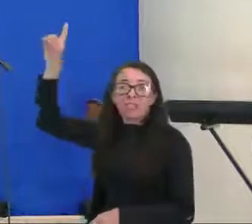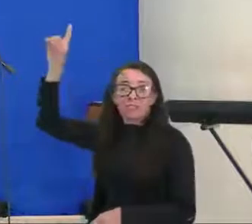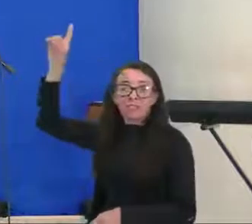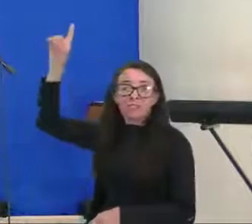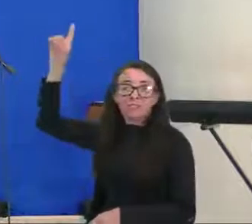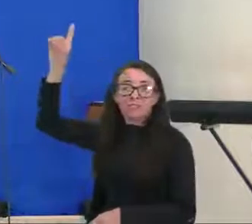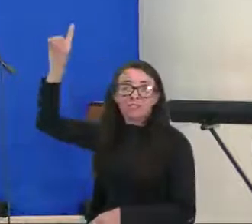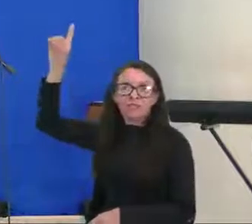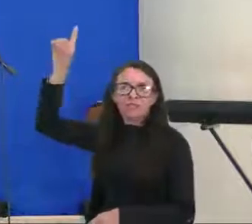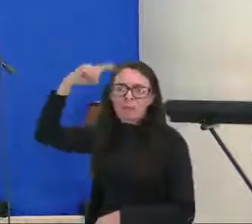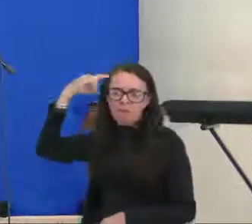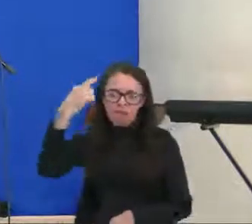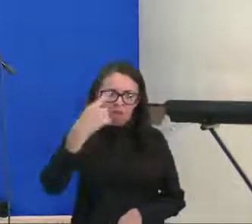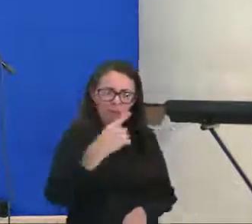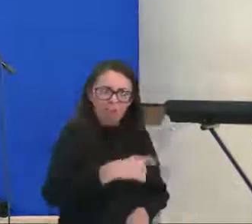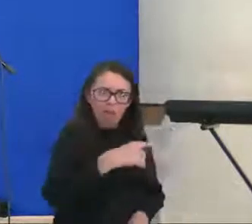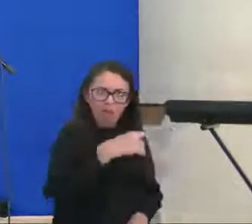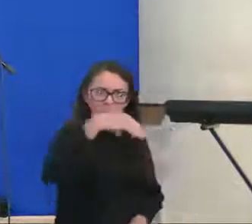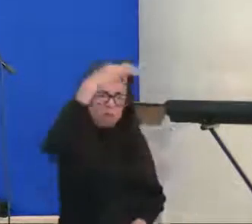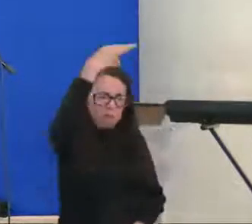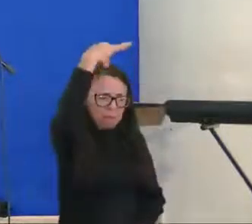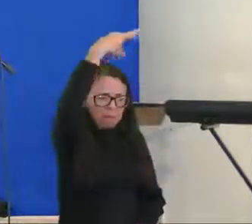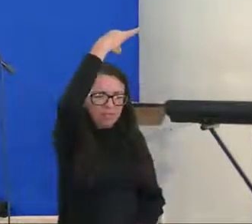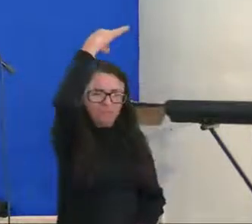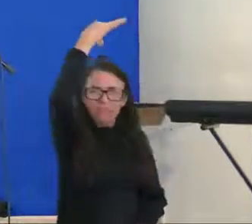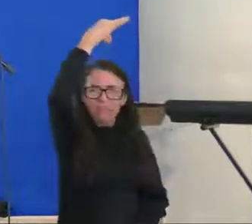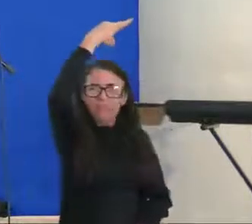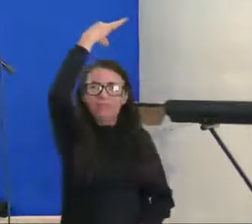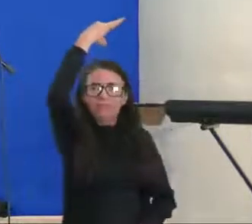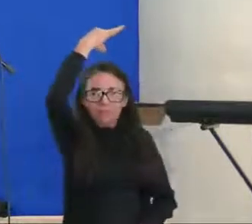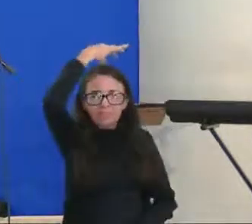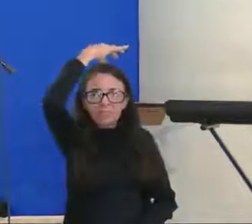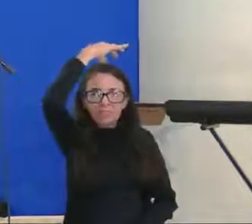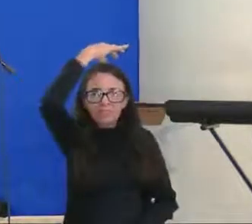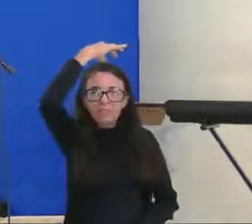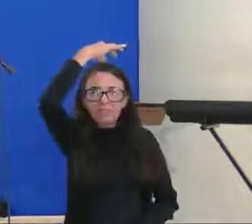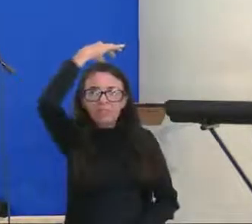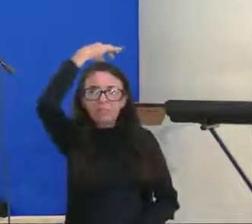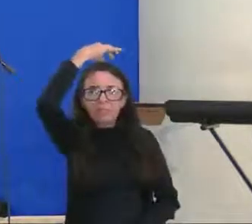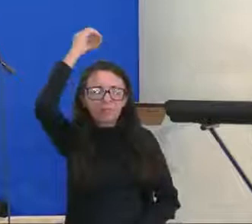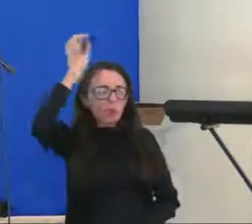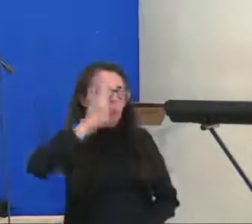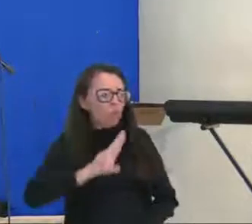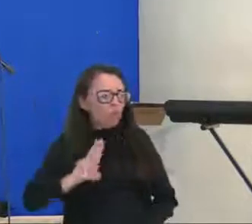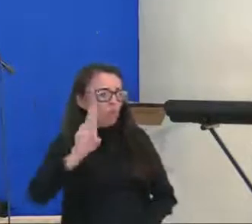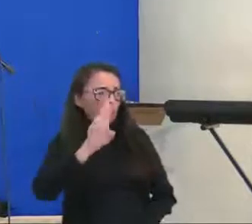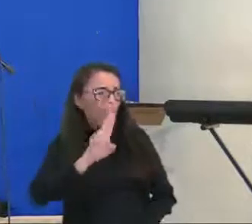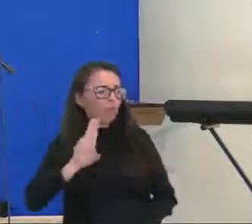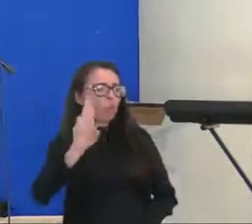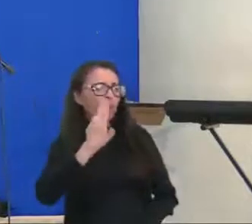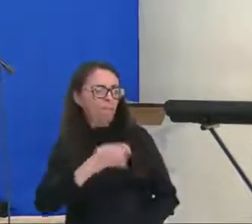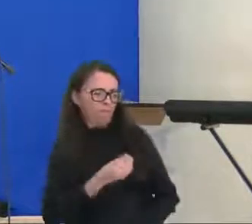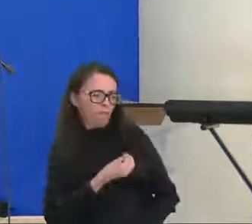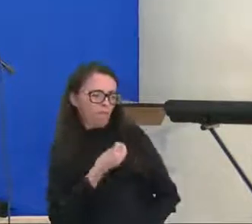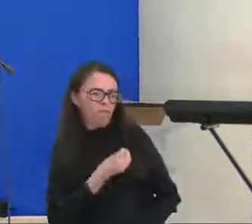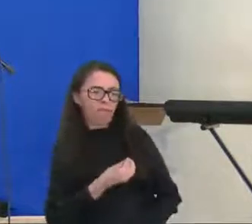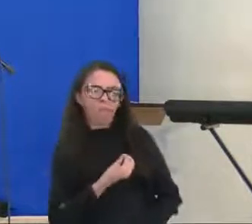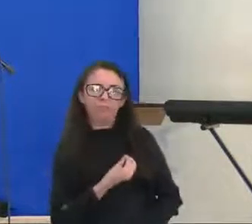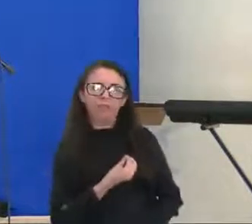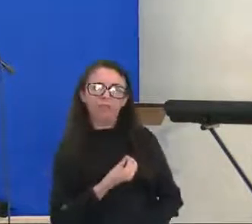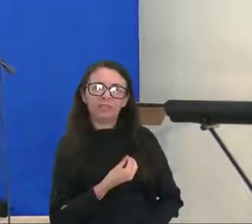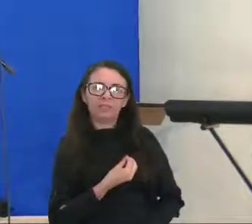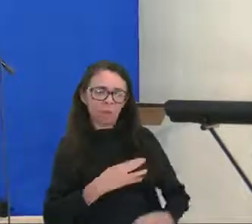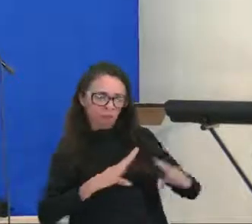Antigo Testamento, era mais ou menos assim. Não eram todos que eram usados pelo Espírito Santo, é aquele que Deus escolhia para realizar os